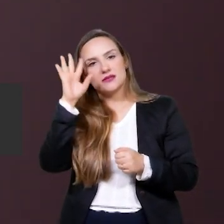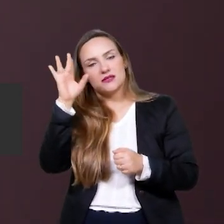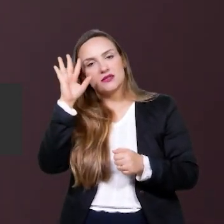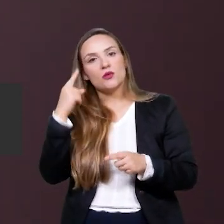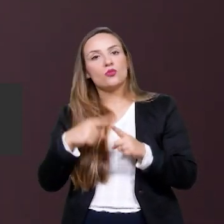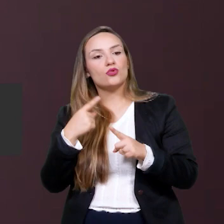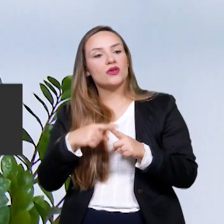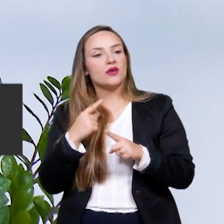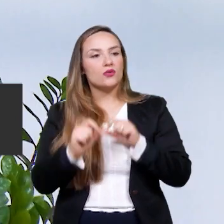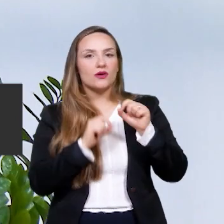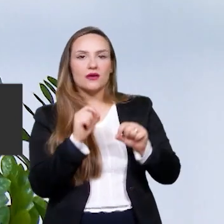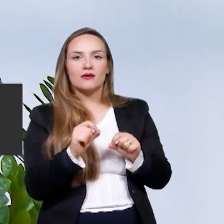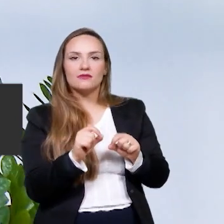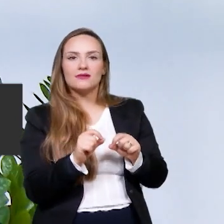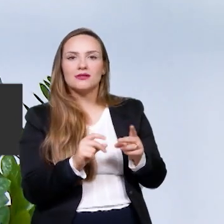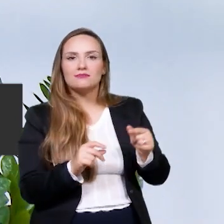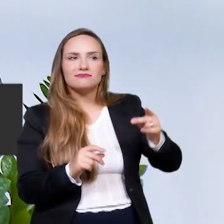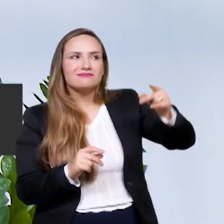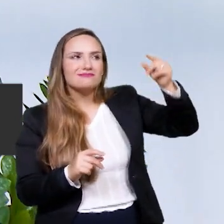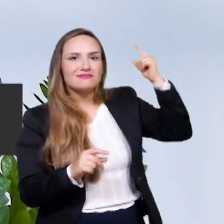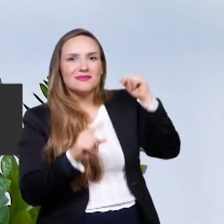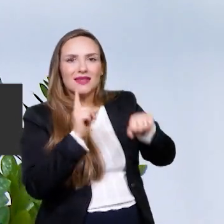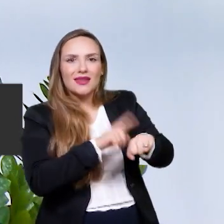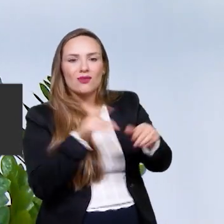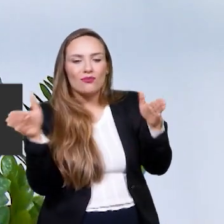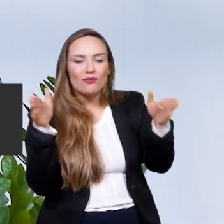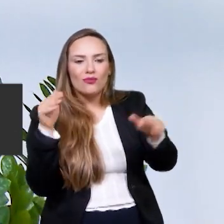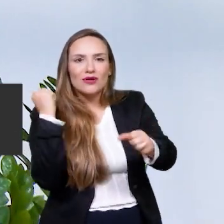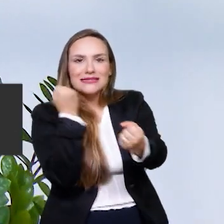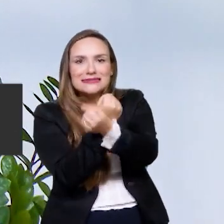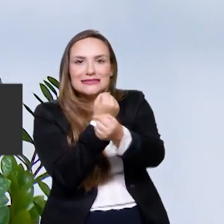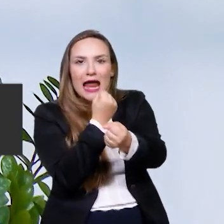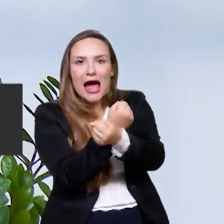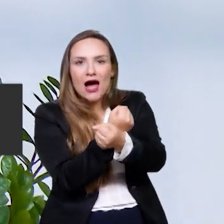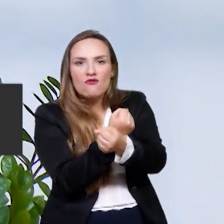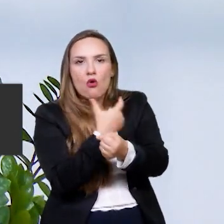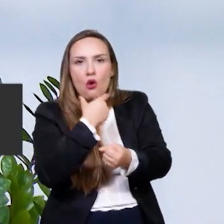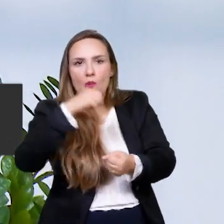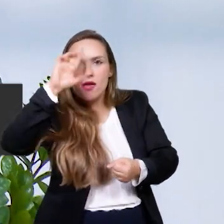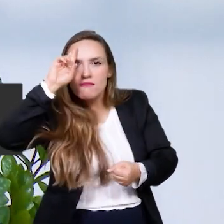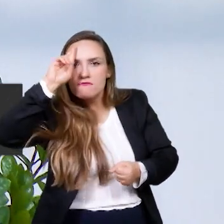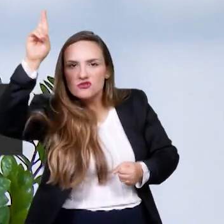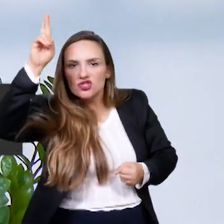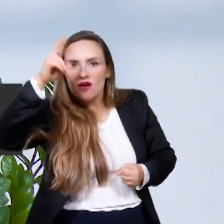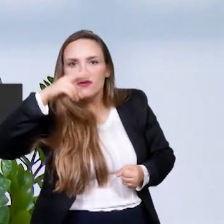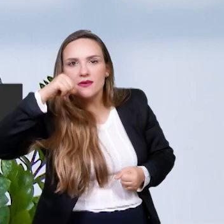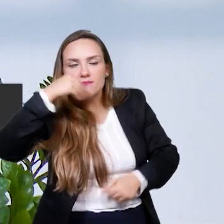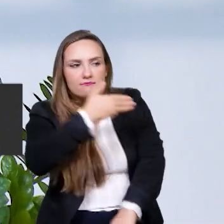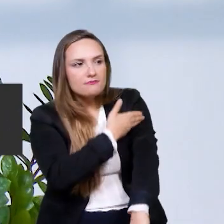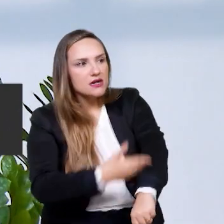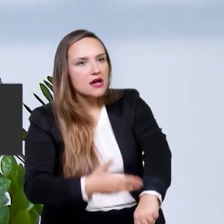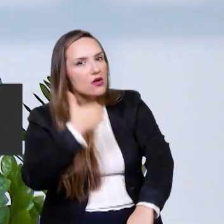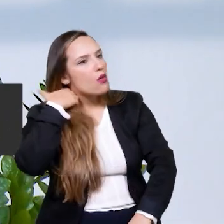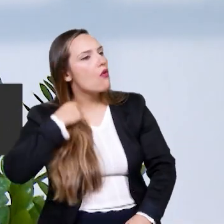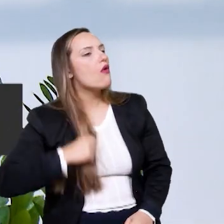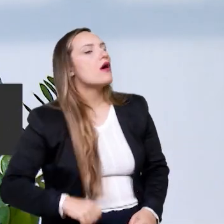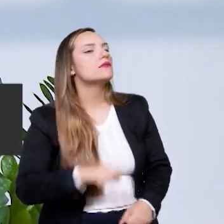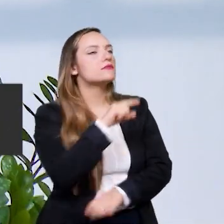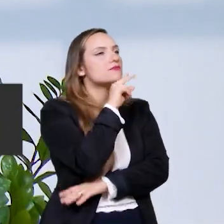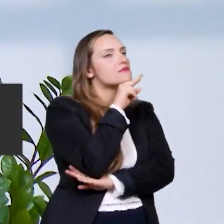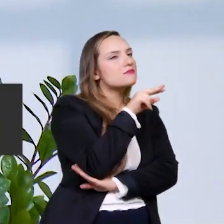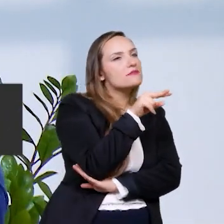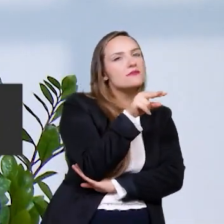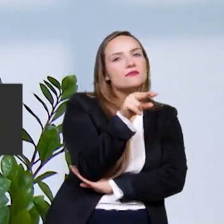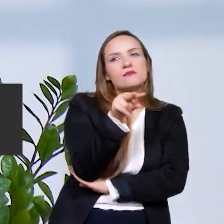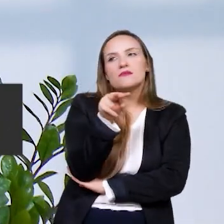mulher negra. Que isso vem desde esse período, quando as mulheres negras eram anunciadas nos